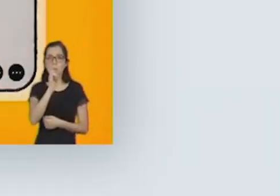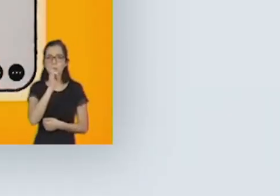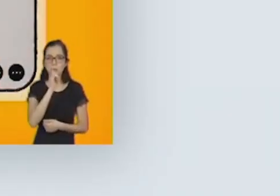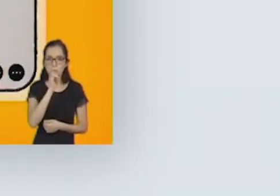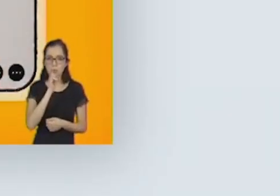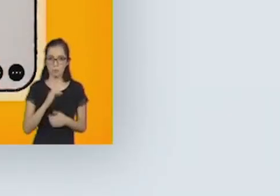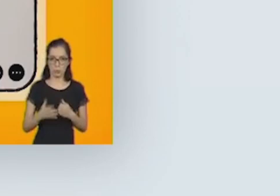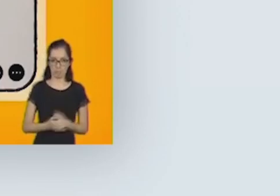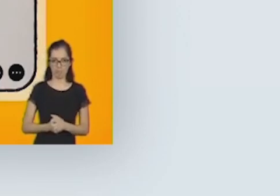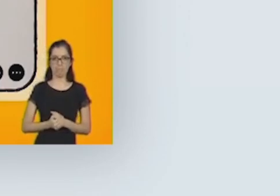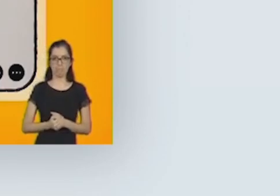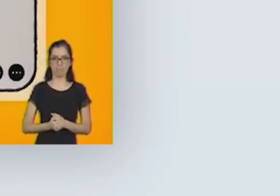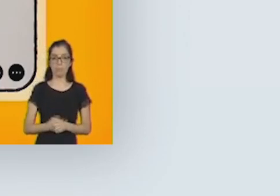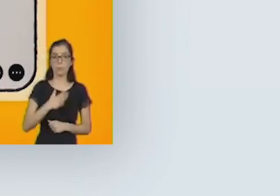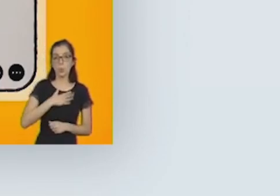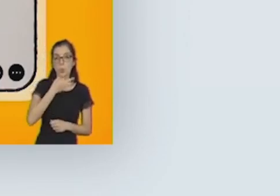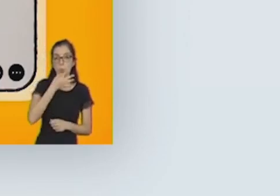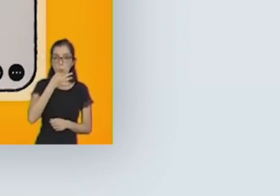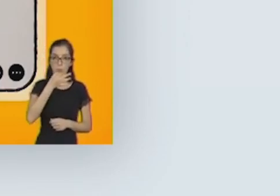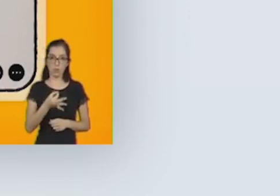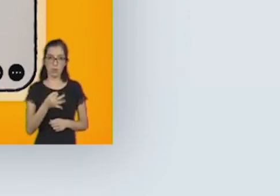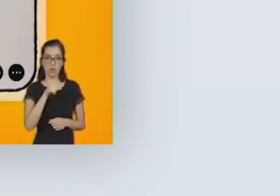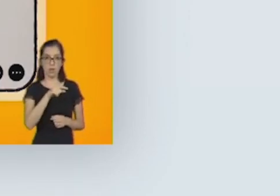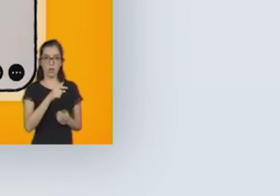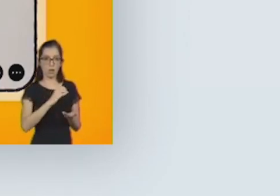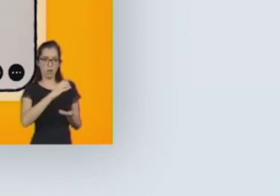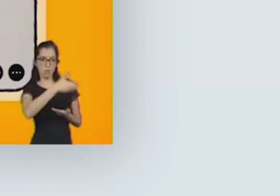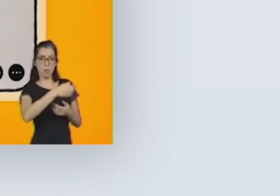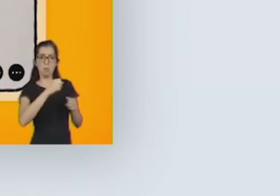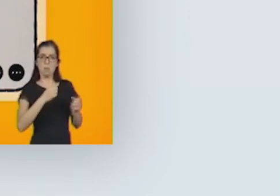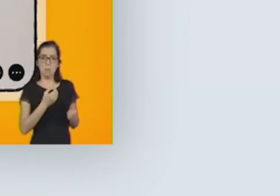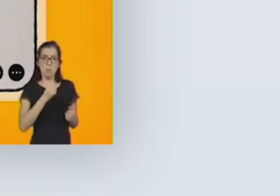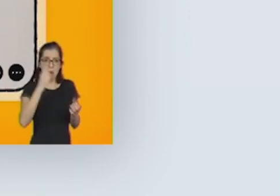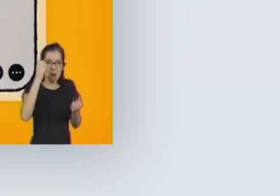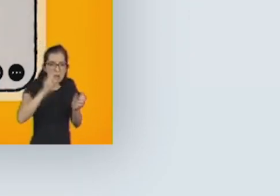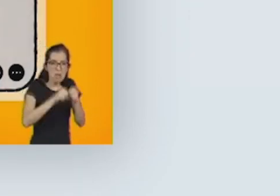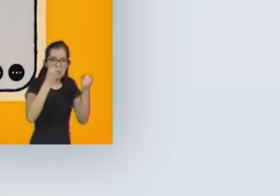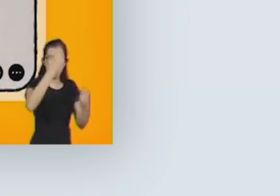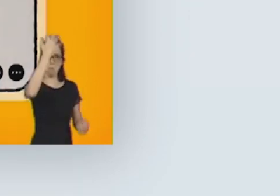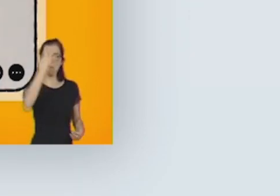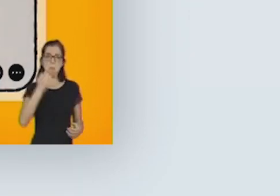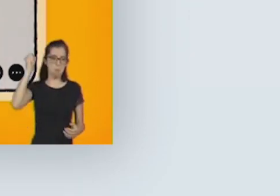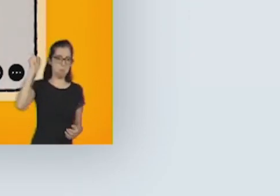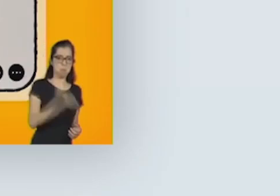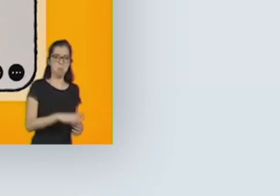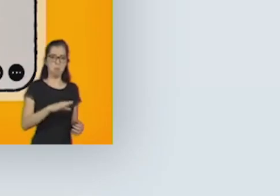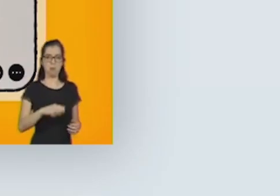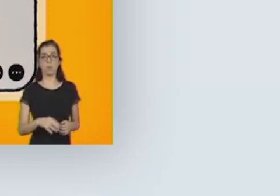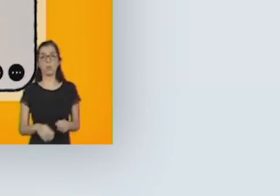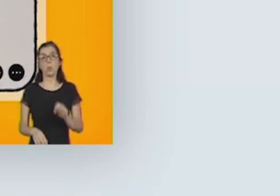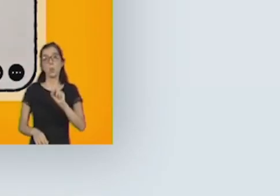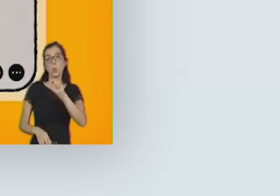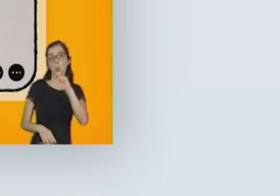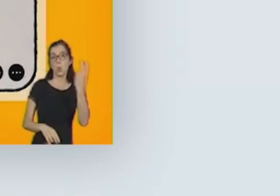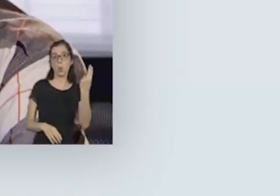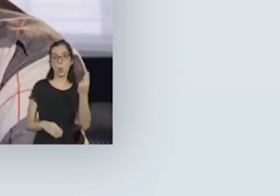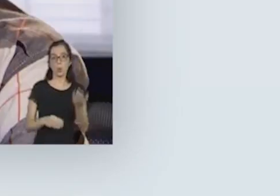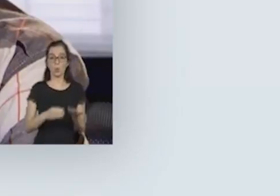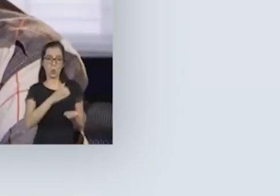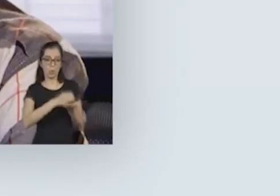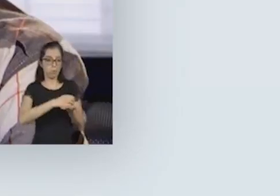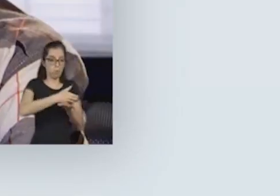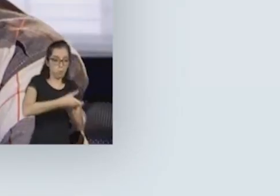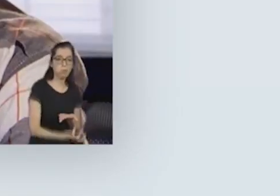exemplo, na minha opinião ele quebrou a caneca de raiva. Será que ele estava com raiva mesmo? Ou será que a caneca deslizou da mão dele e